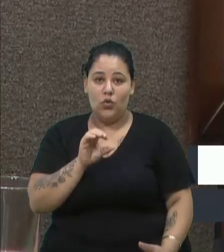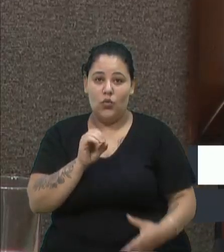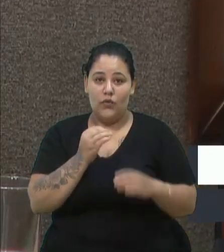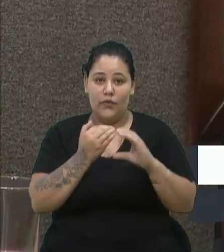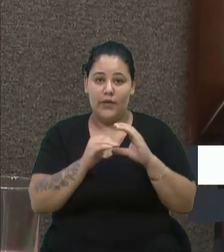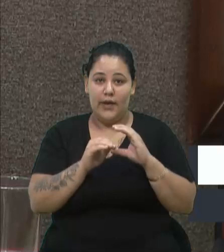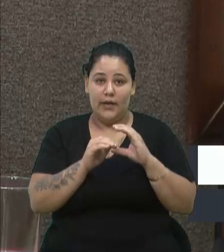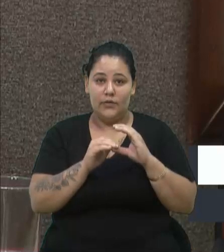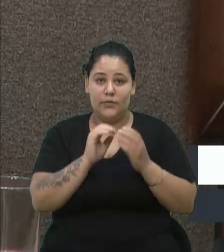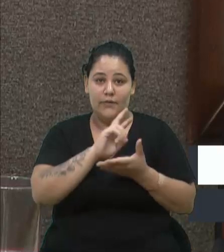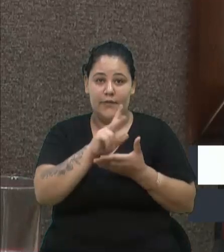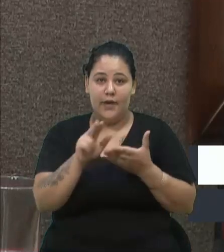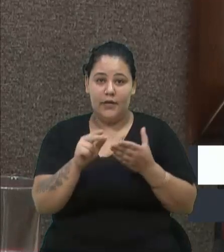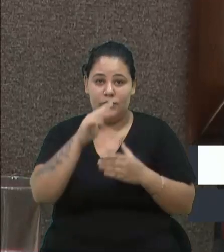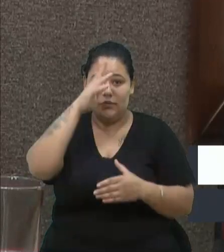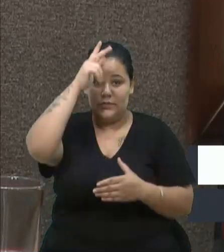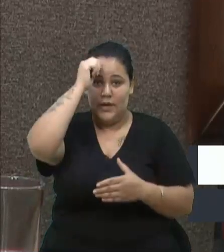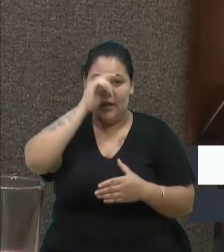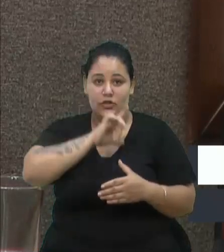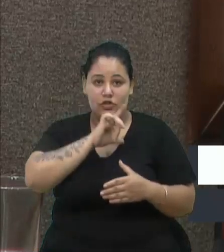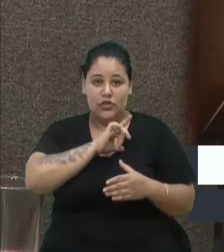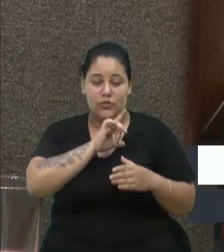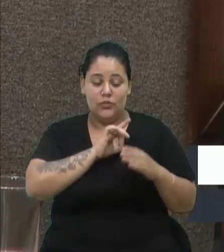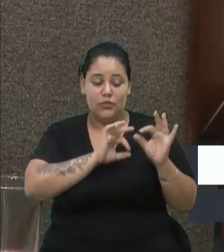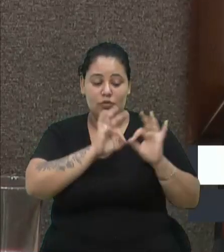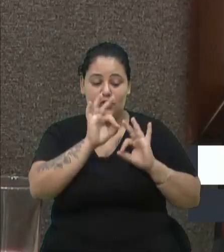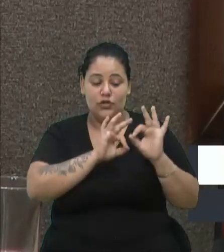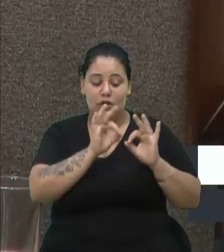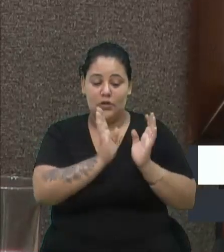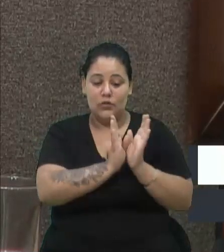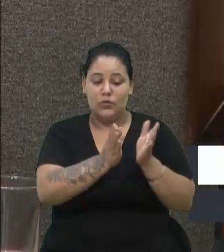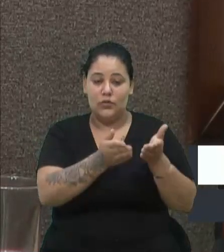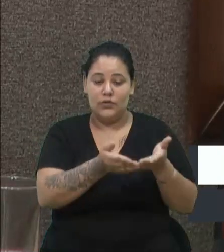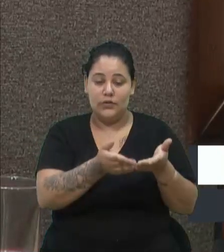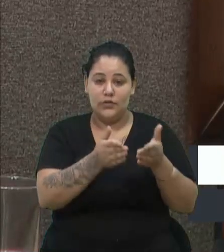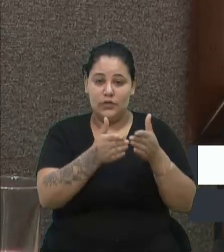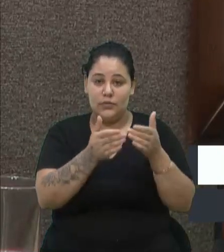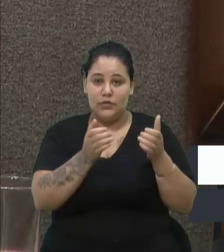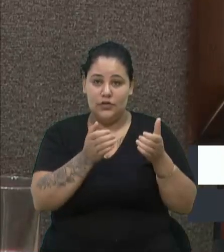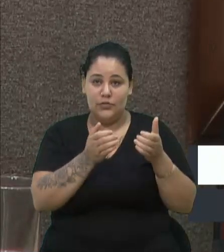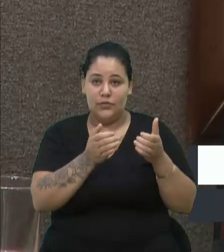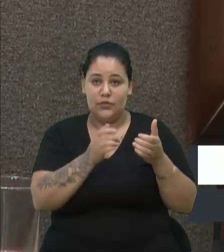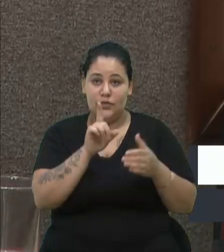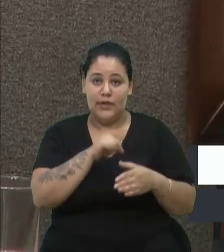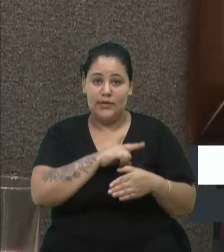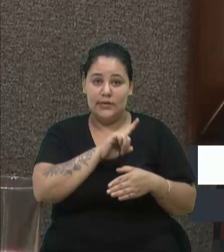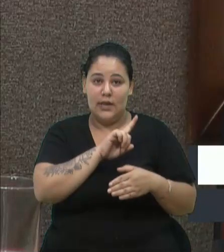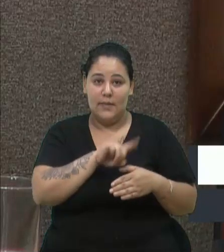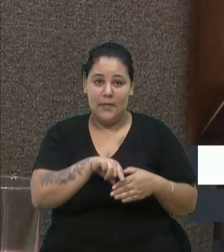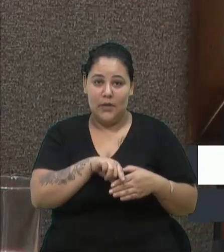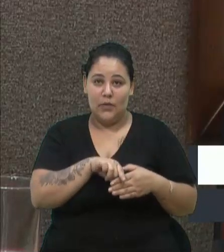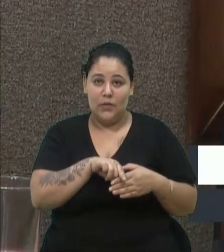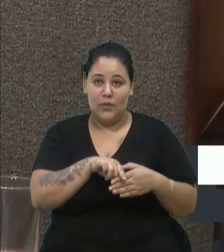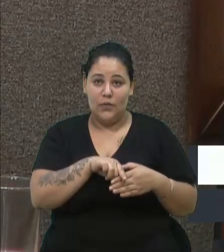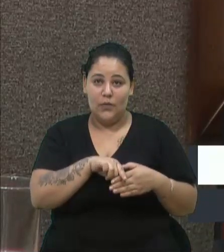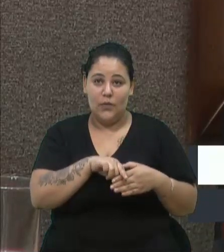Congresso, e aí nós solicitamos, como Parlamento Regional naquele período, o veto a esse ponto dessa legislação, porque daí ela beneficiava,